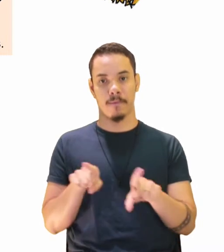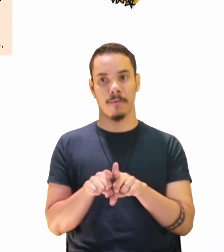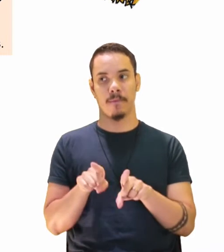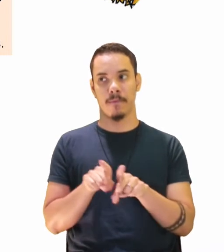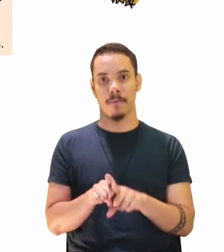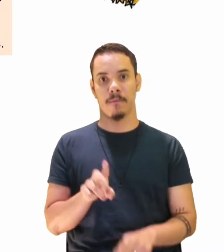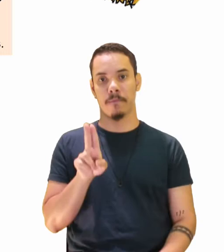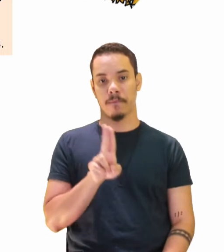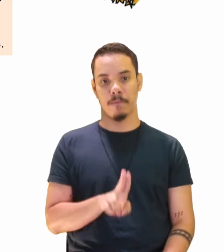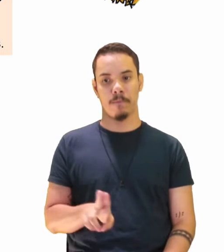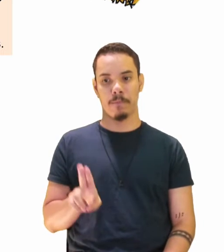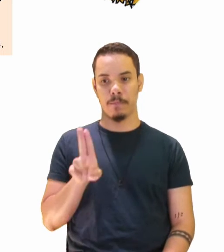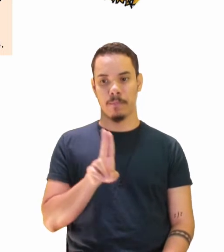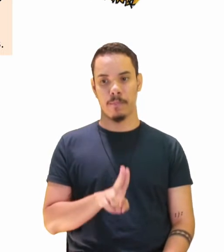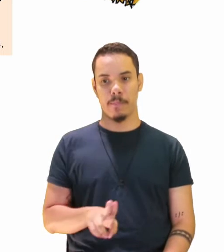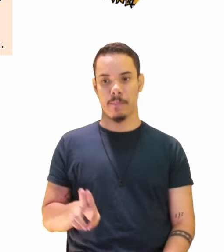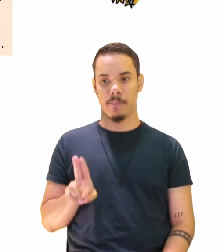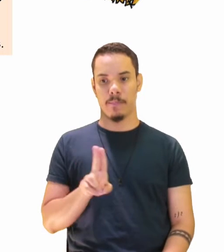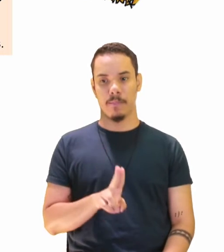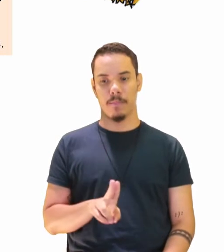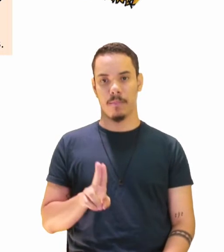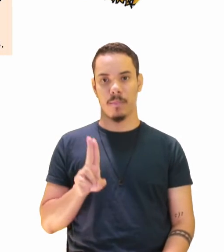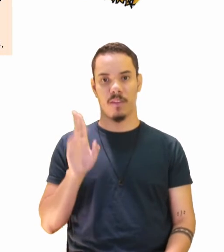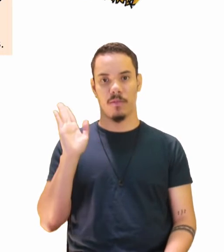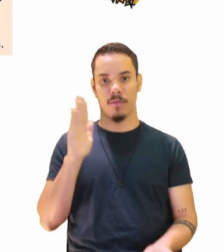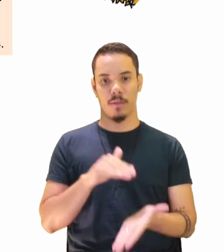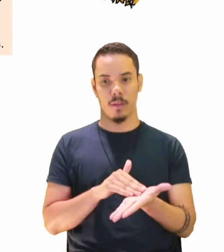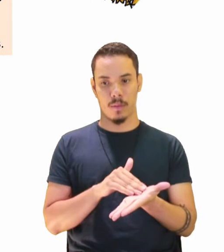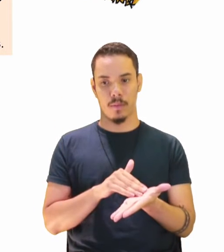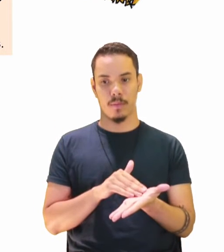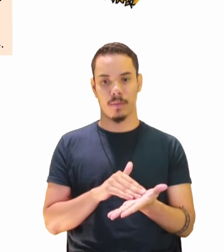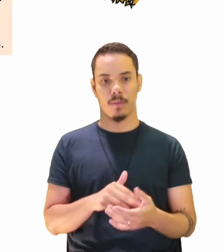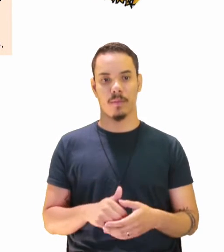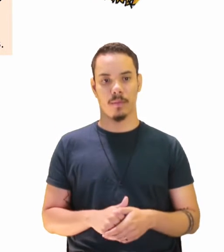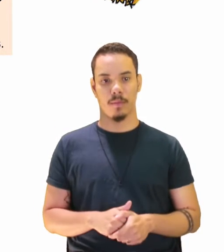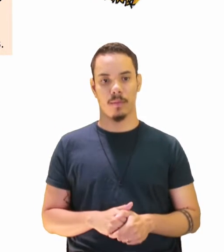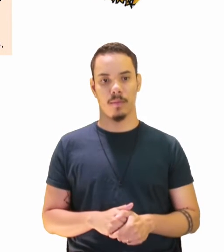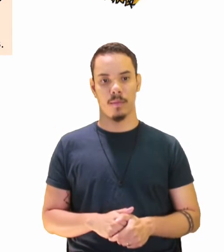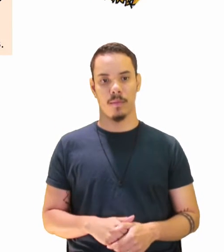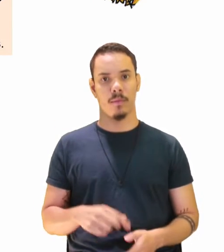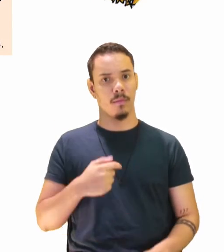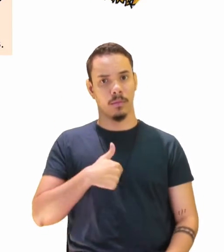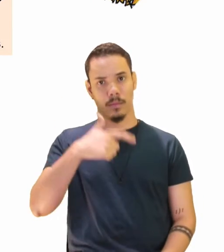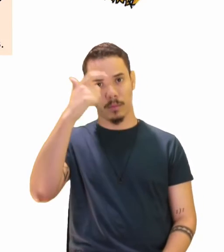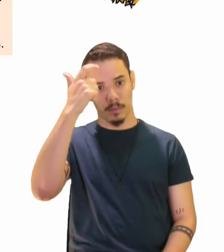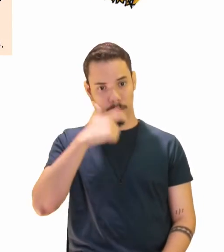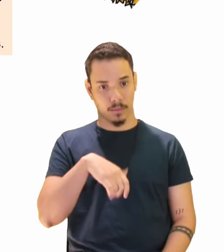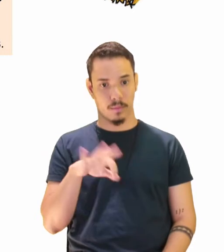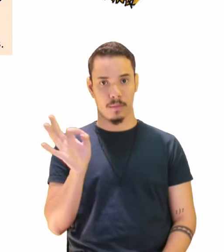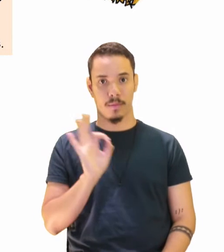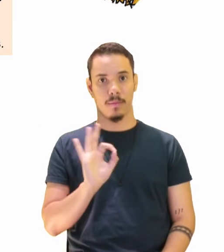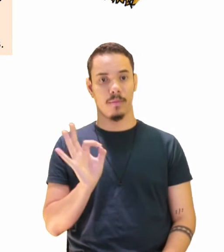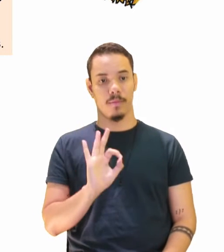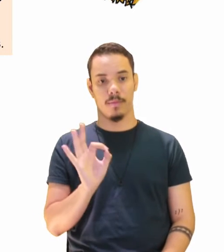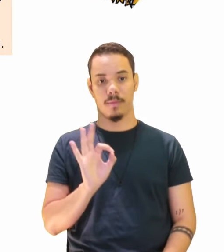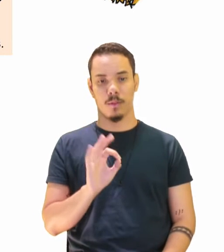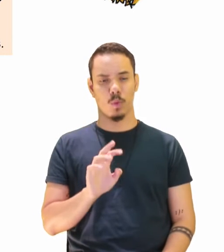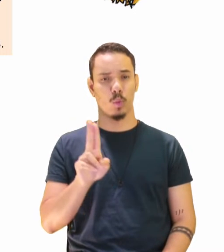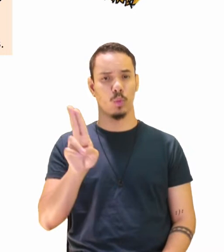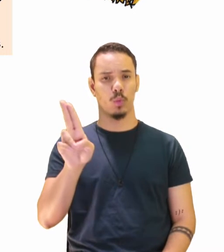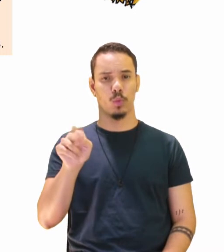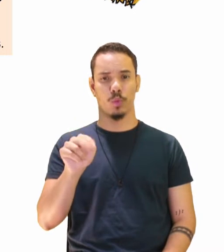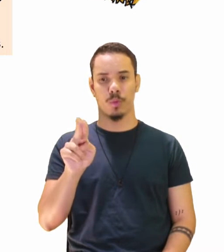que já ficou a parte no finalzinho, ó. Não sou nada, nunca